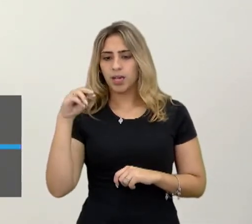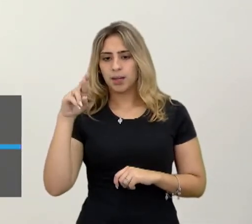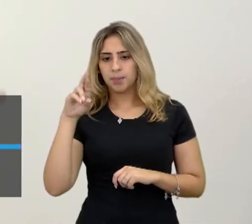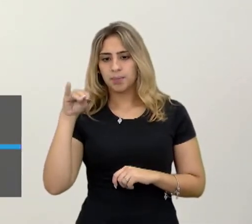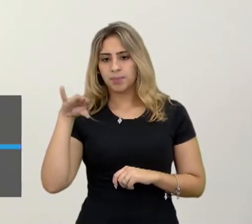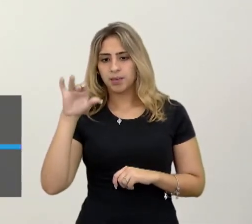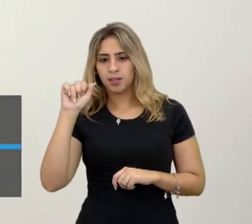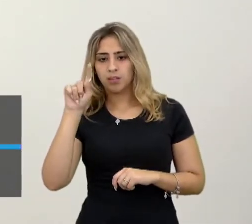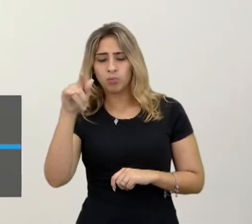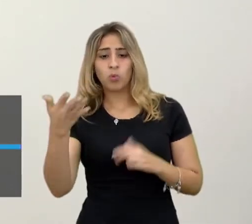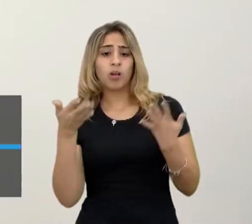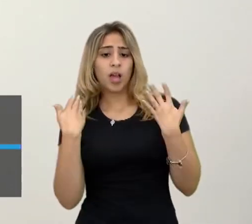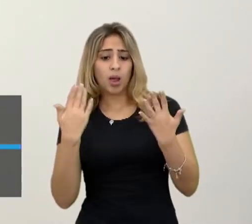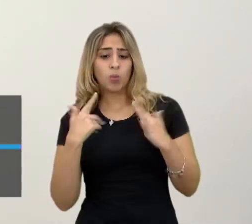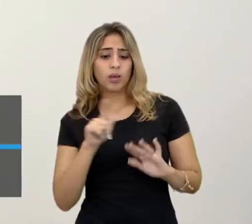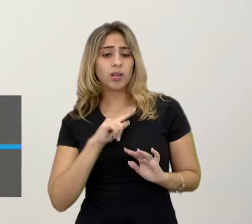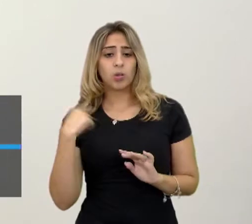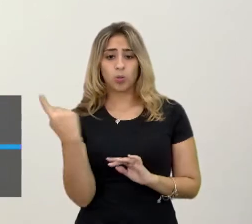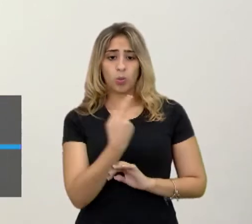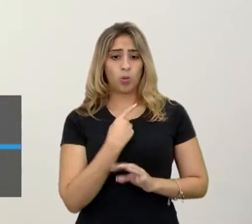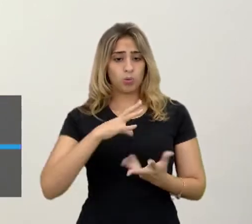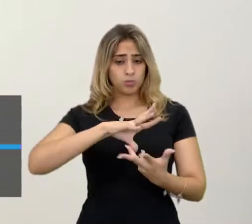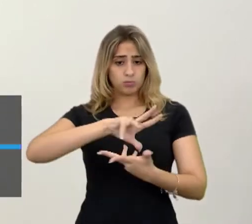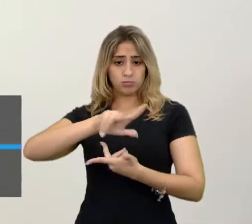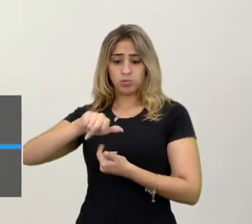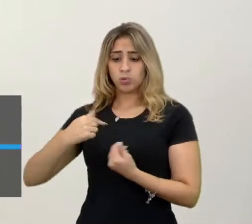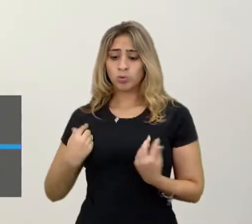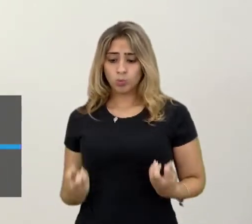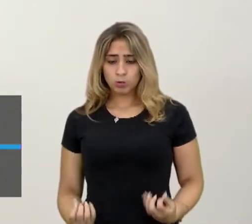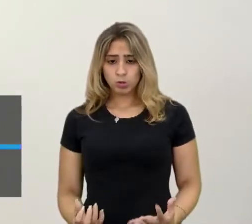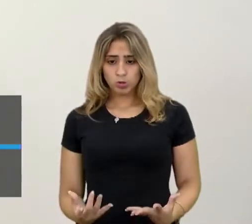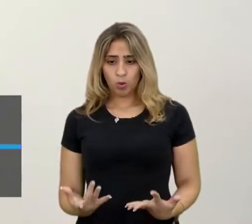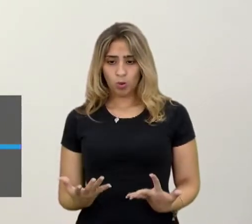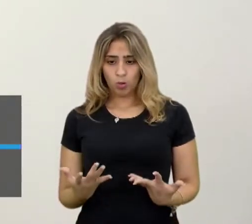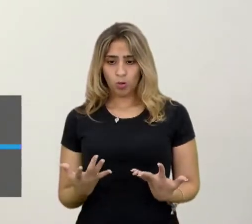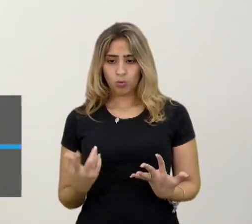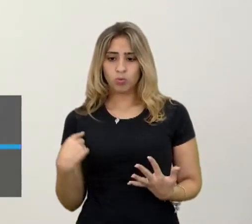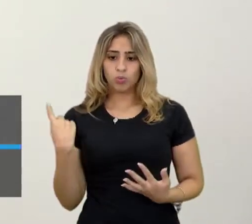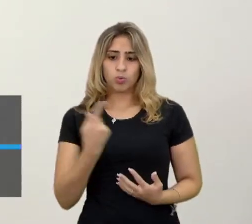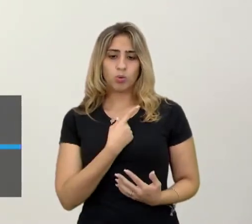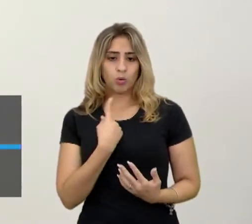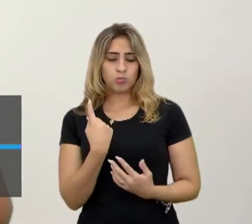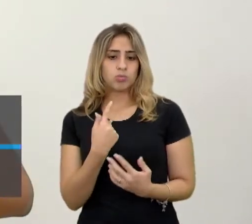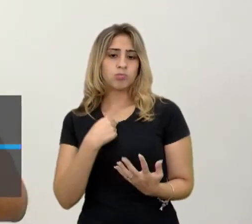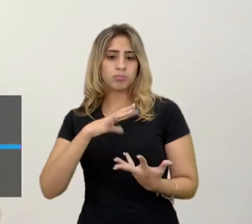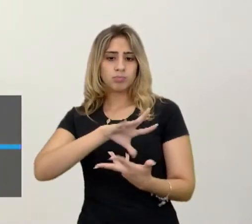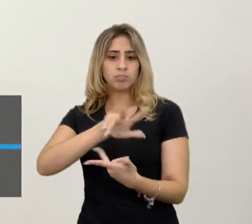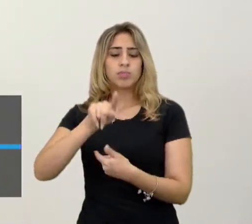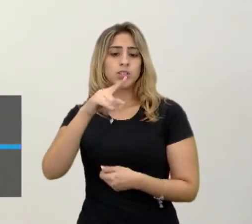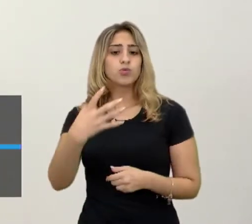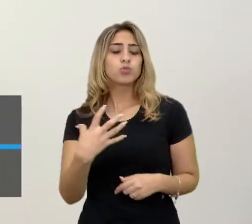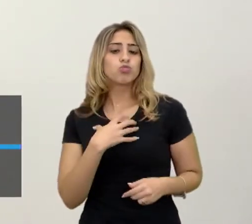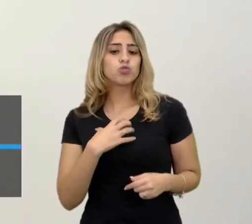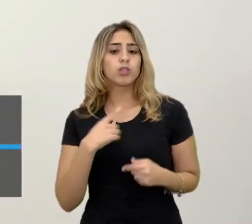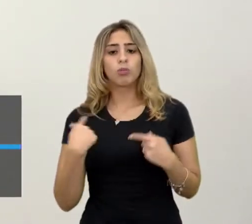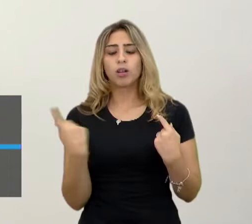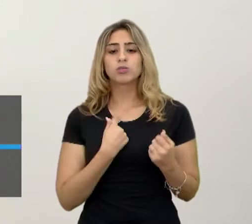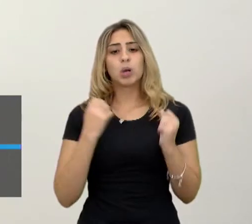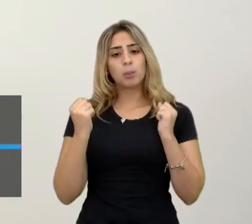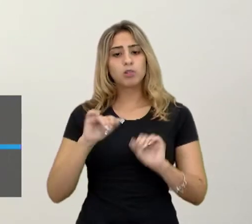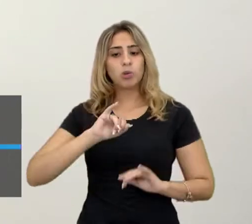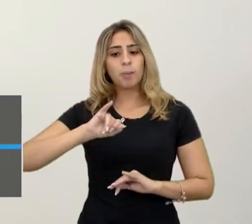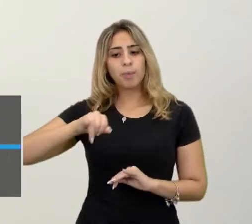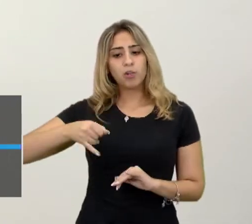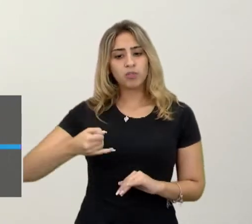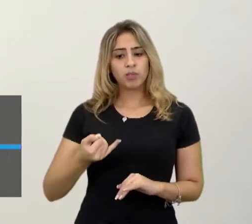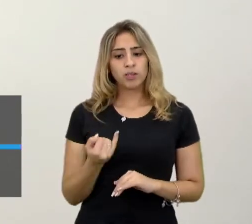tem dentro do nosso planeta, dentro do solo do nosso planeta, né, mais para dentro, e de que alguma forma a gente possa aproveitar